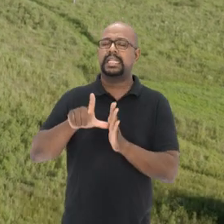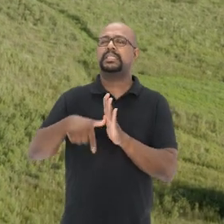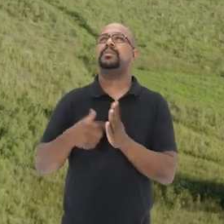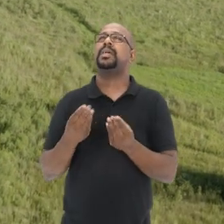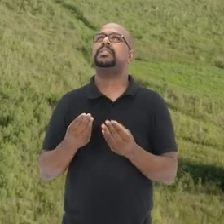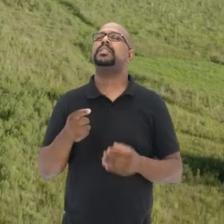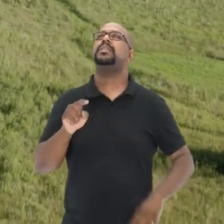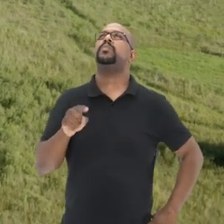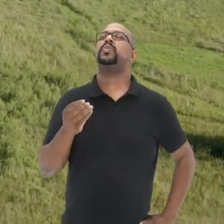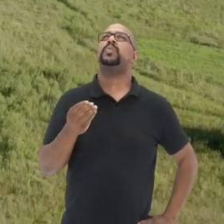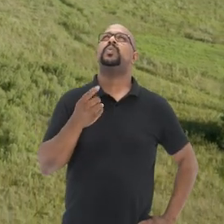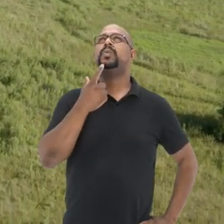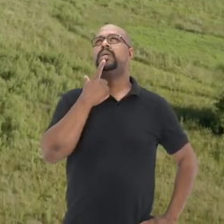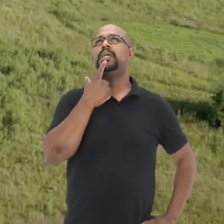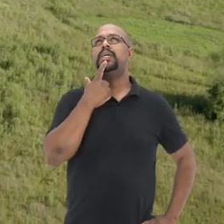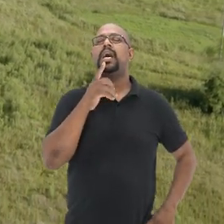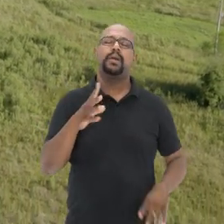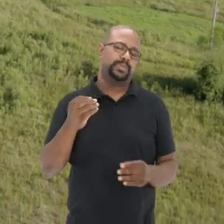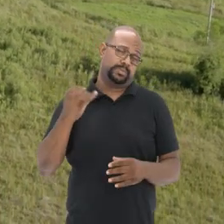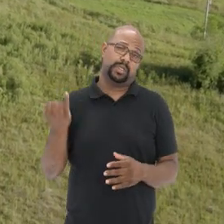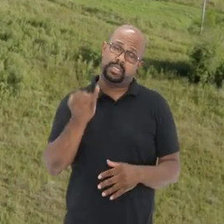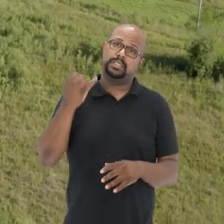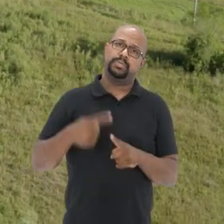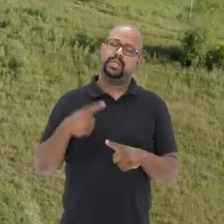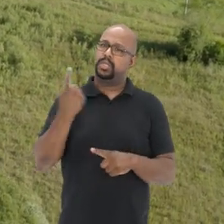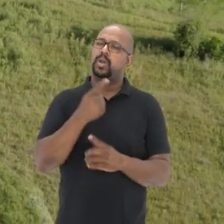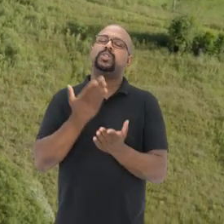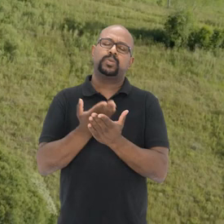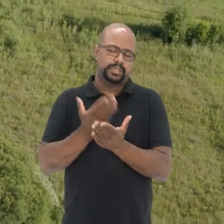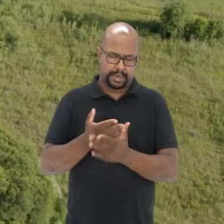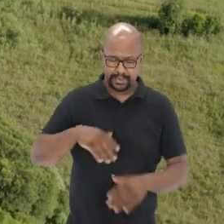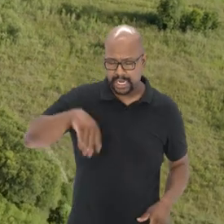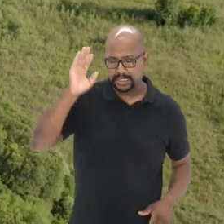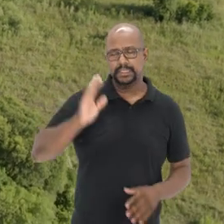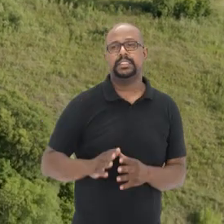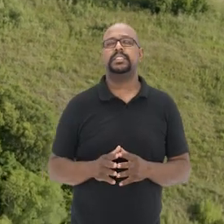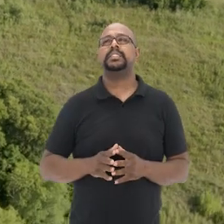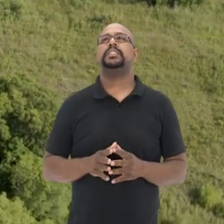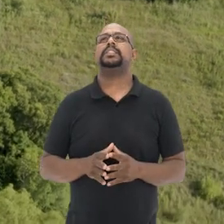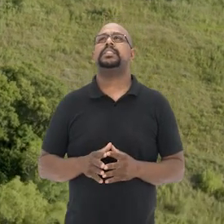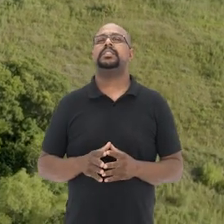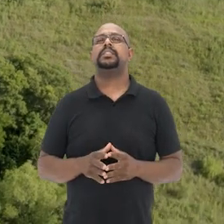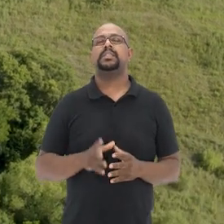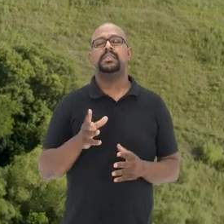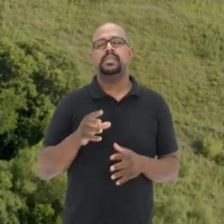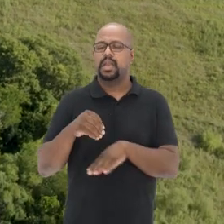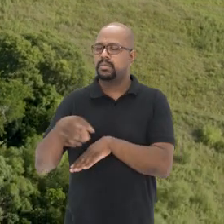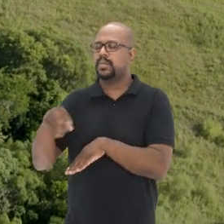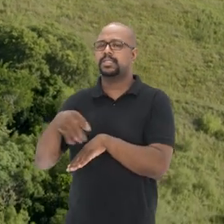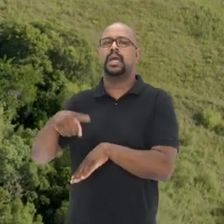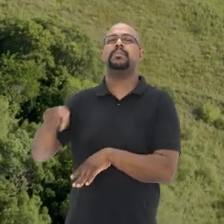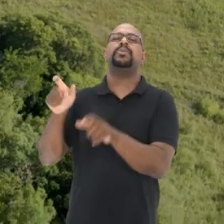está trazendo bastante, muito, um papel muito importante, né? De nós estudar mais e repassar